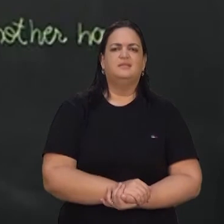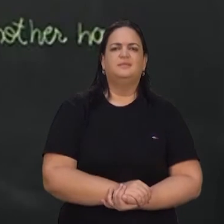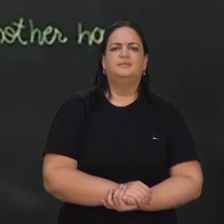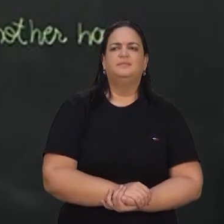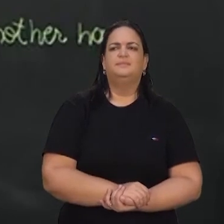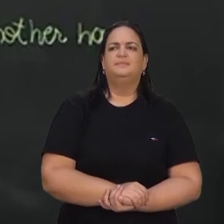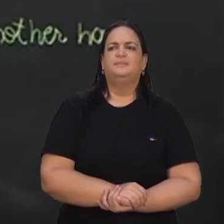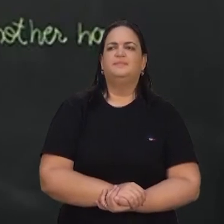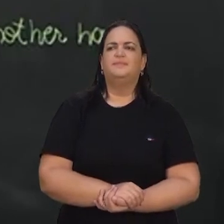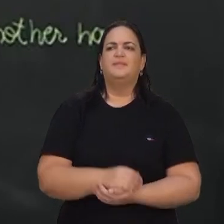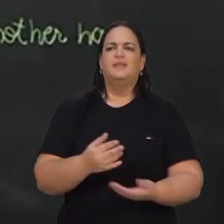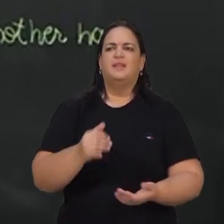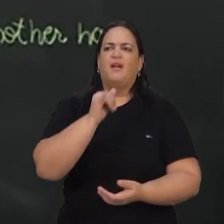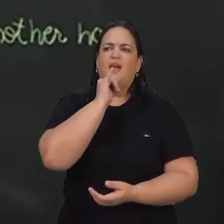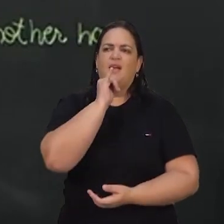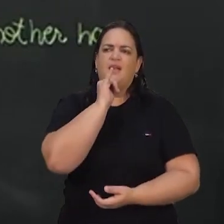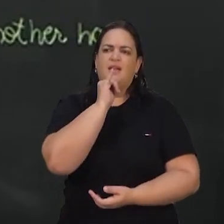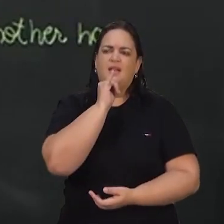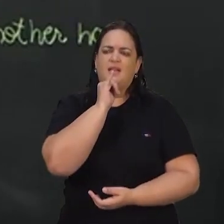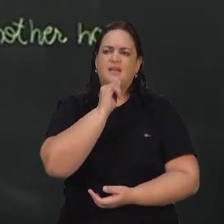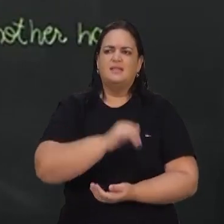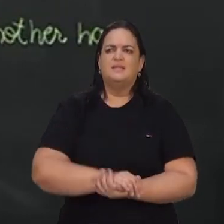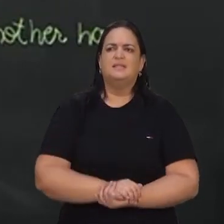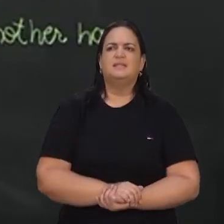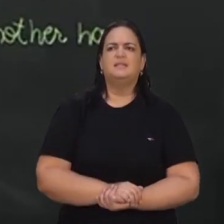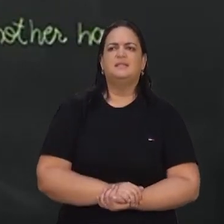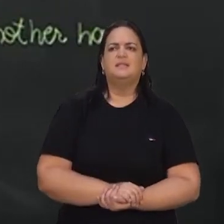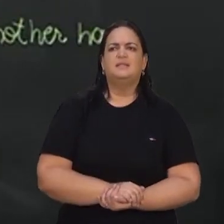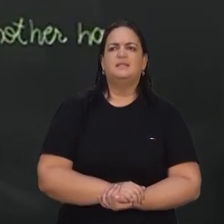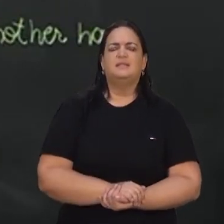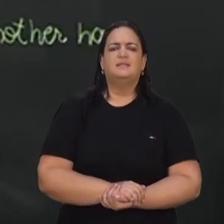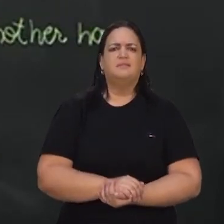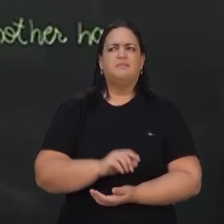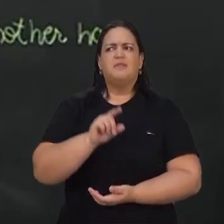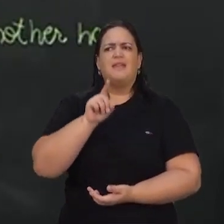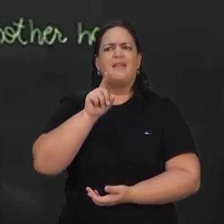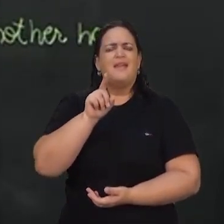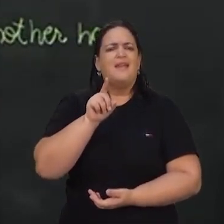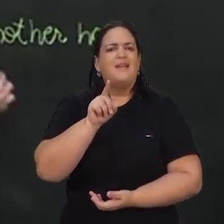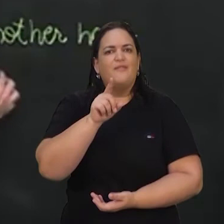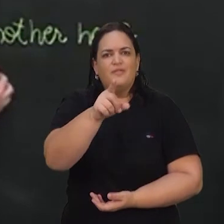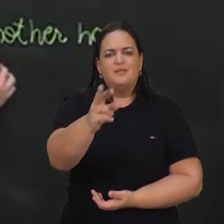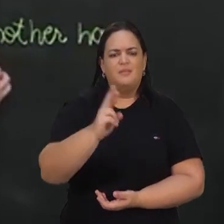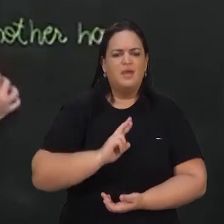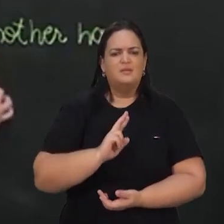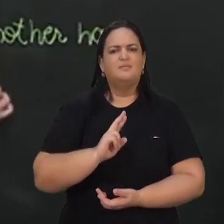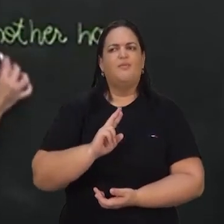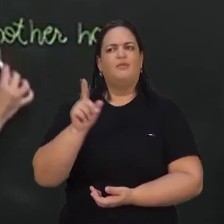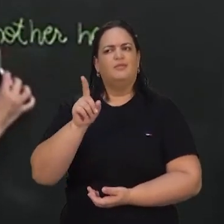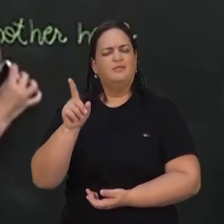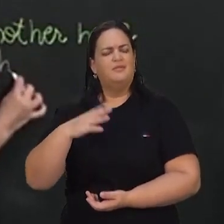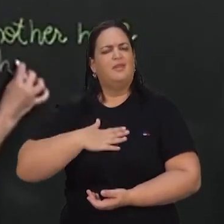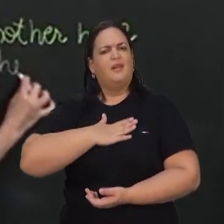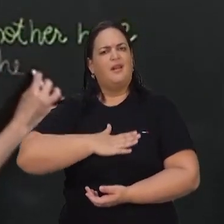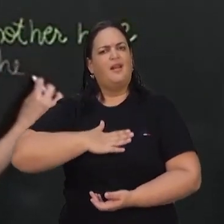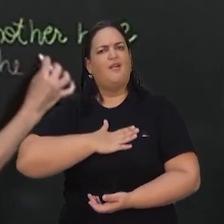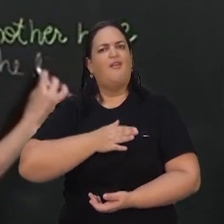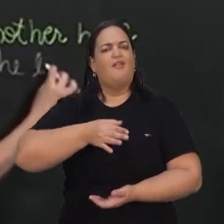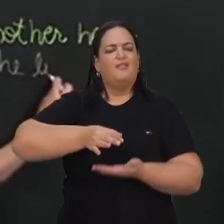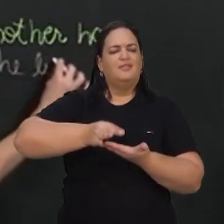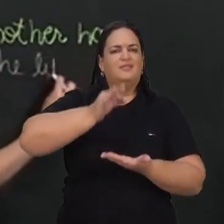she likes coffee. Ela gosta de café. Ok. She